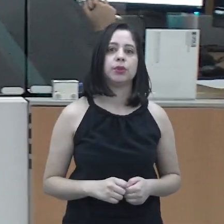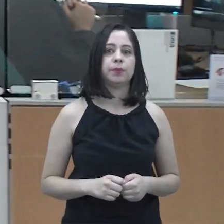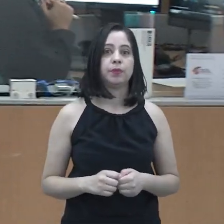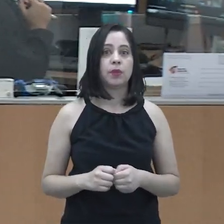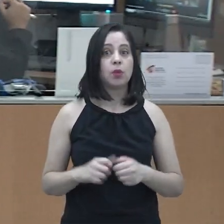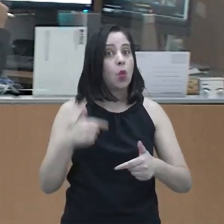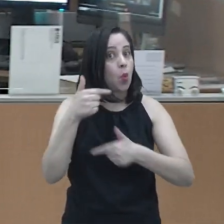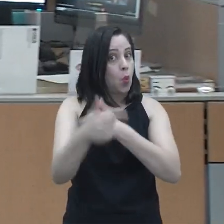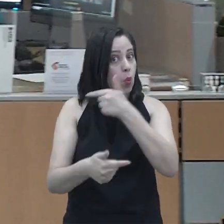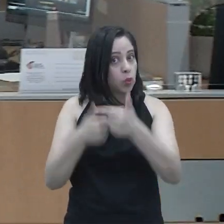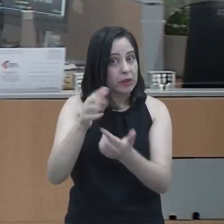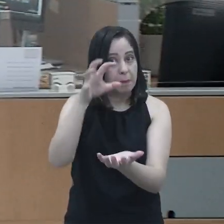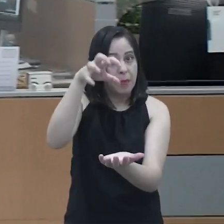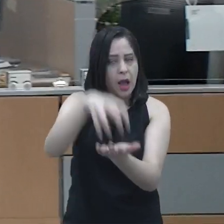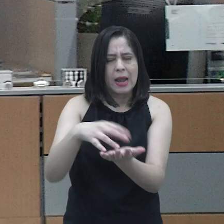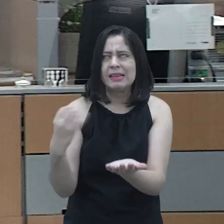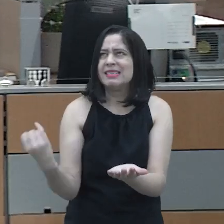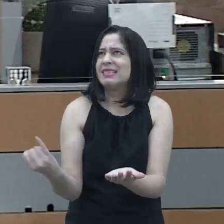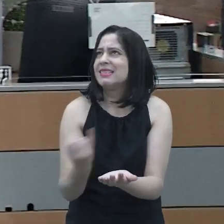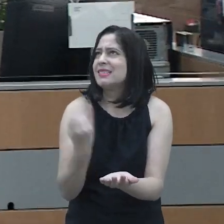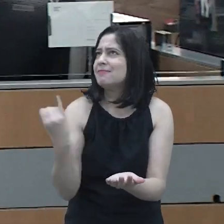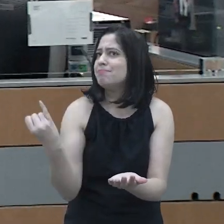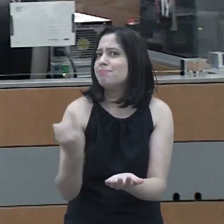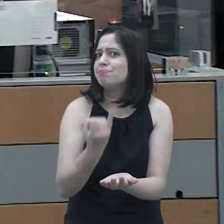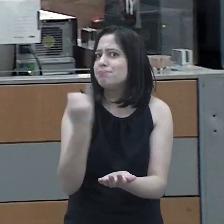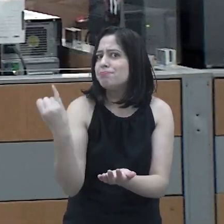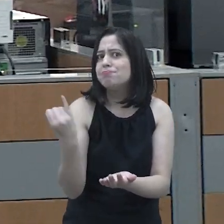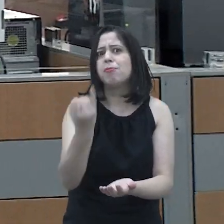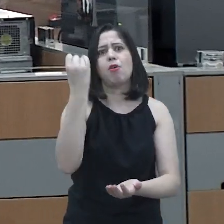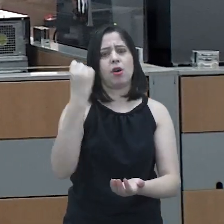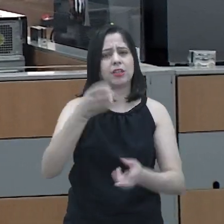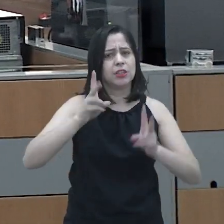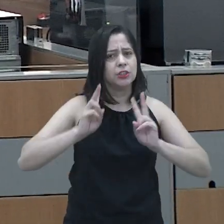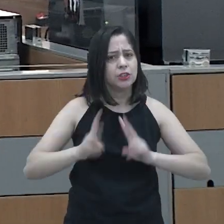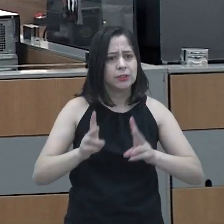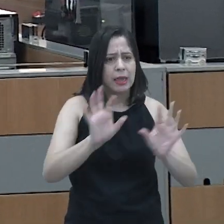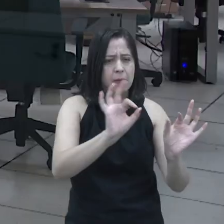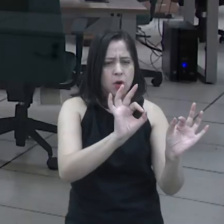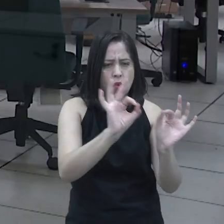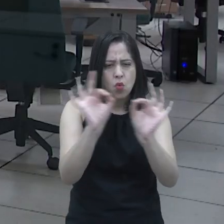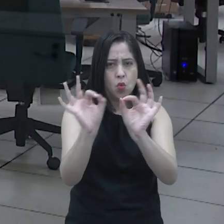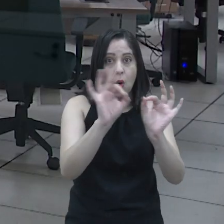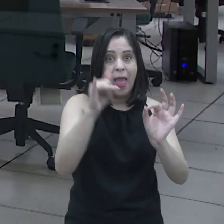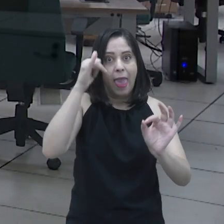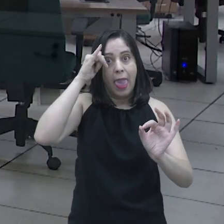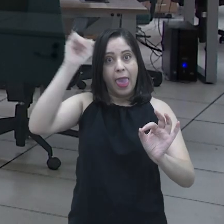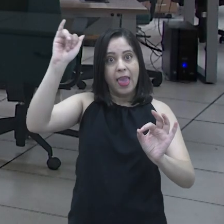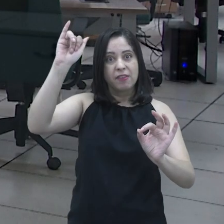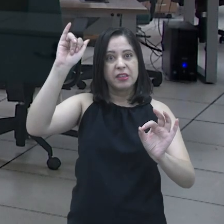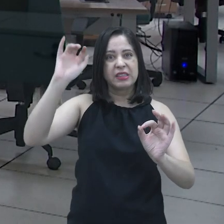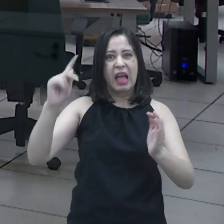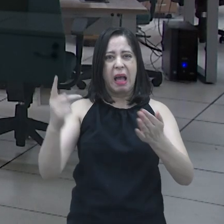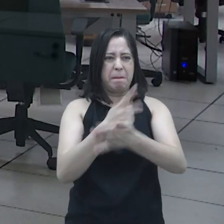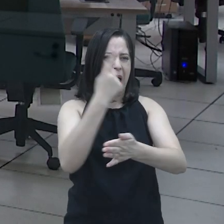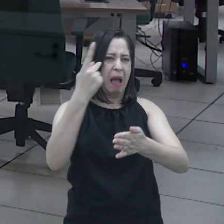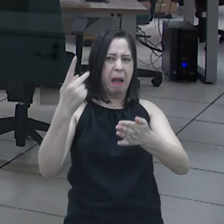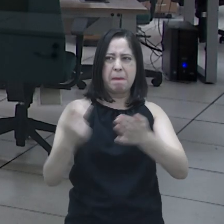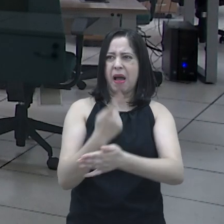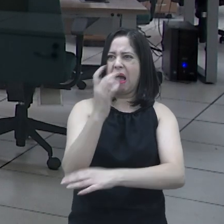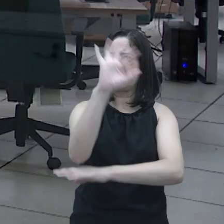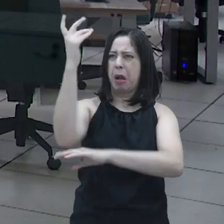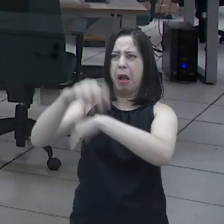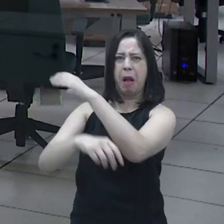O trabalho do CEMADEM é fundamental. Os alertas de risco, a prevenção e o monitoramento que busca evitar